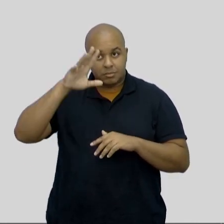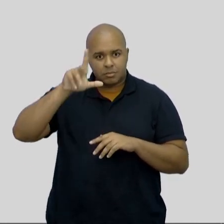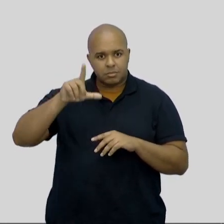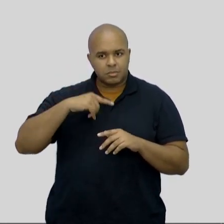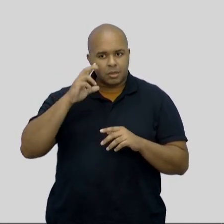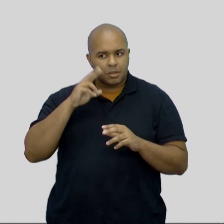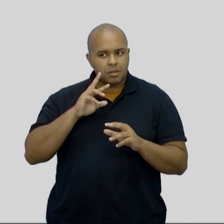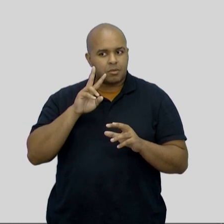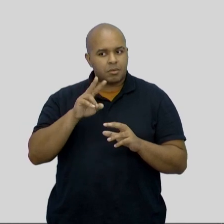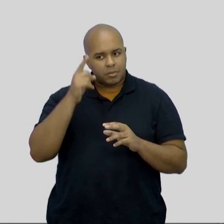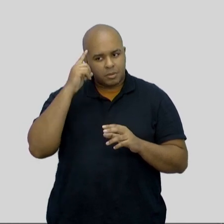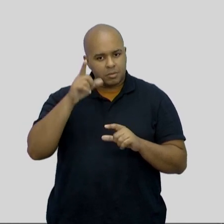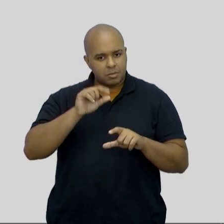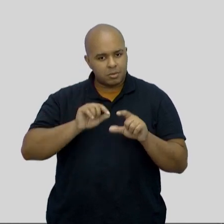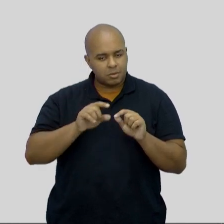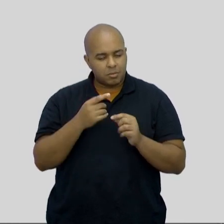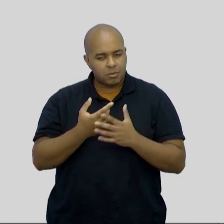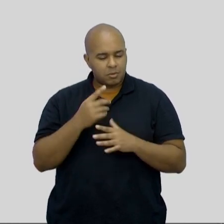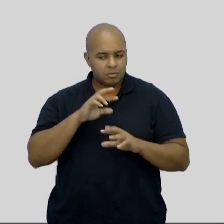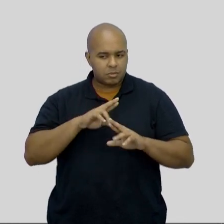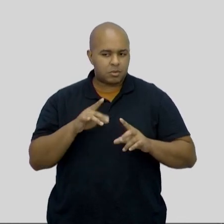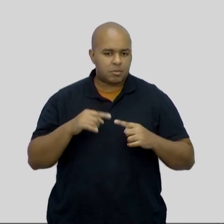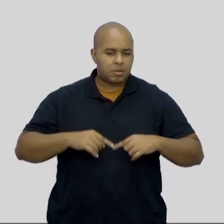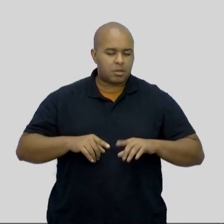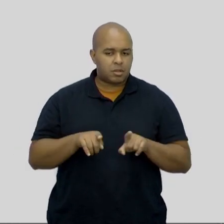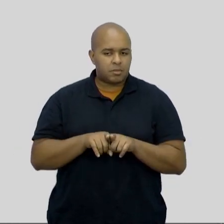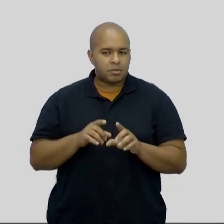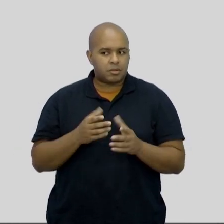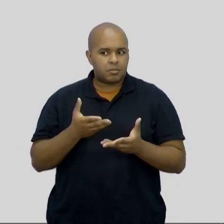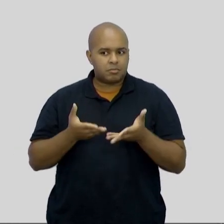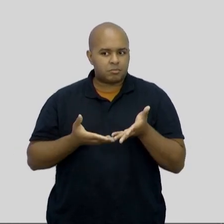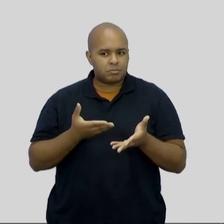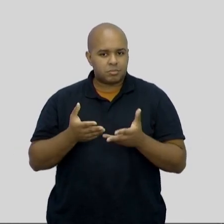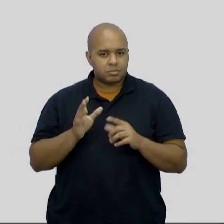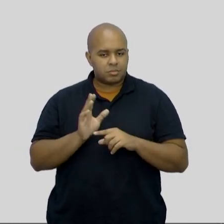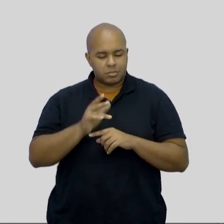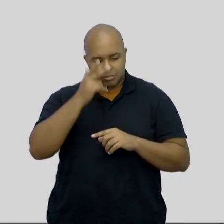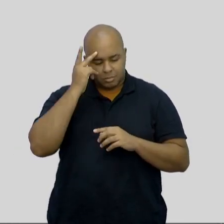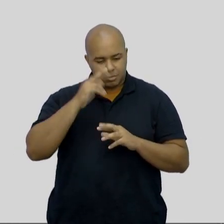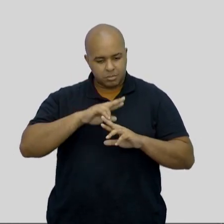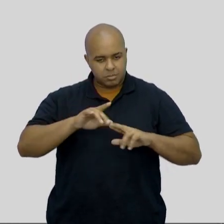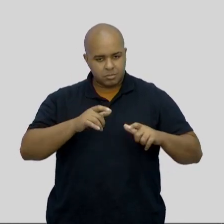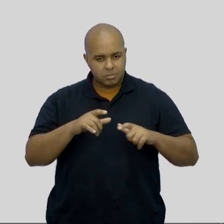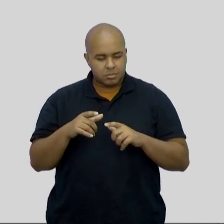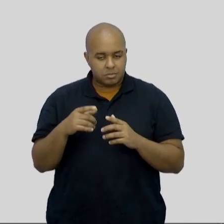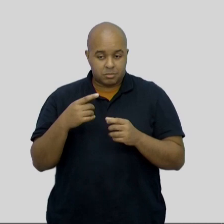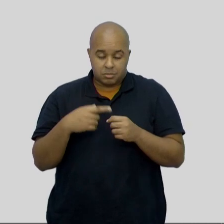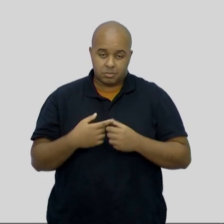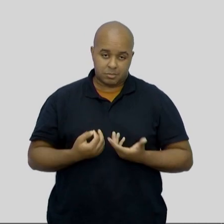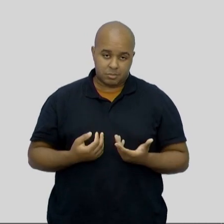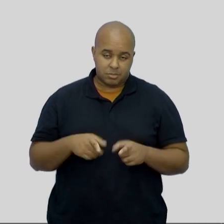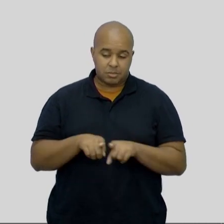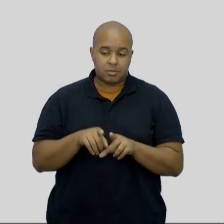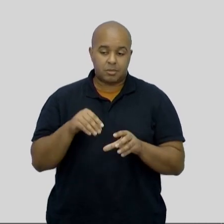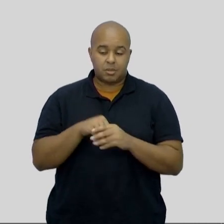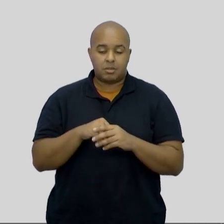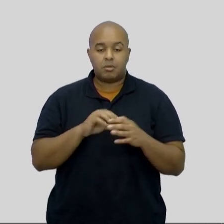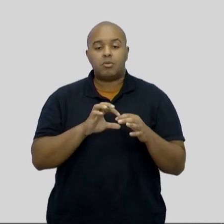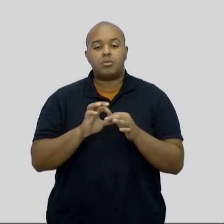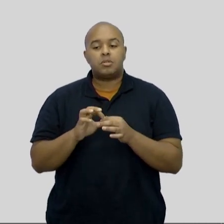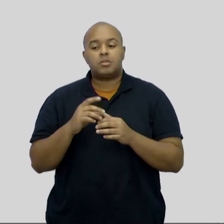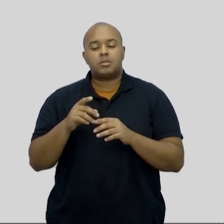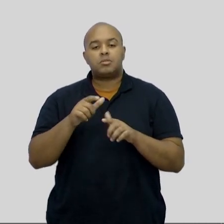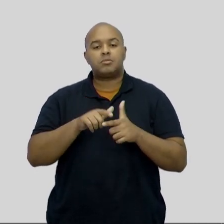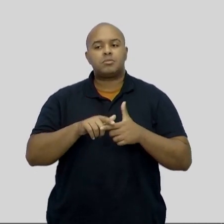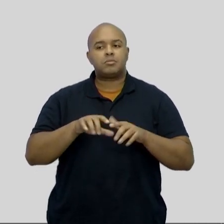tendo em vista uma seleção bastante complexa que privilegiasse pessoas de diferentes regiões do continente, dentro do contexto